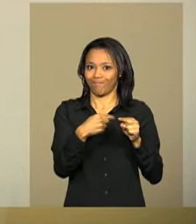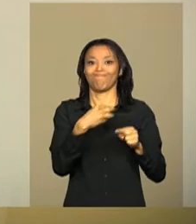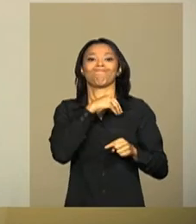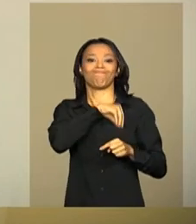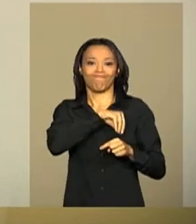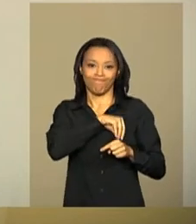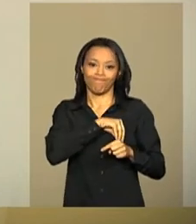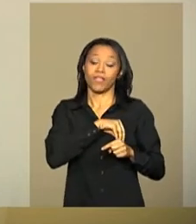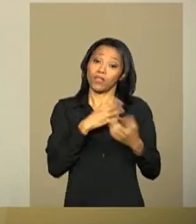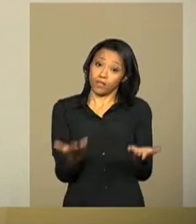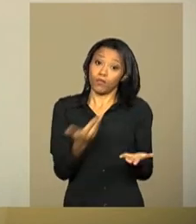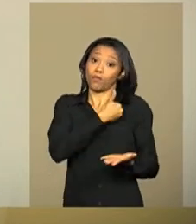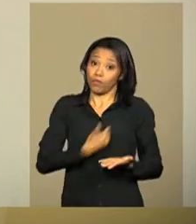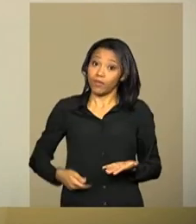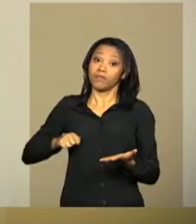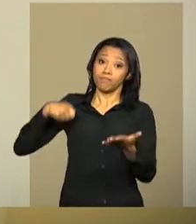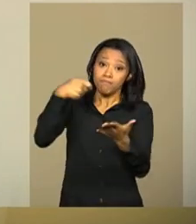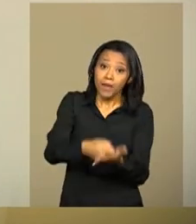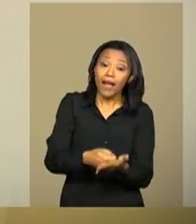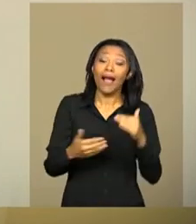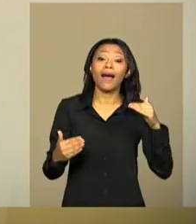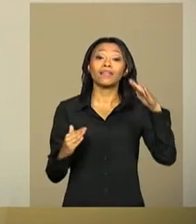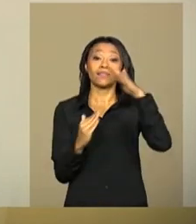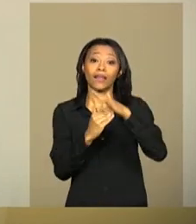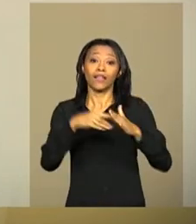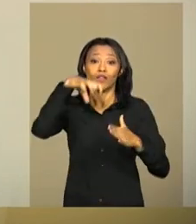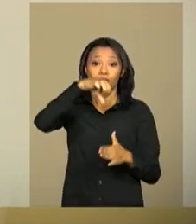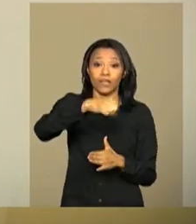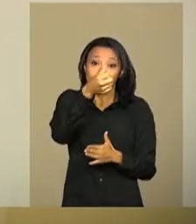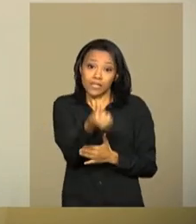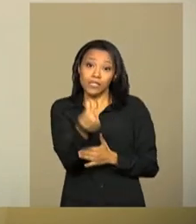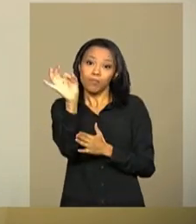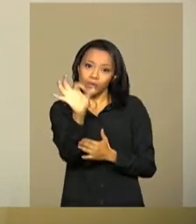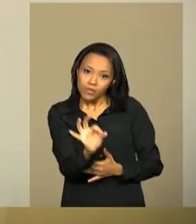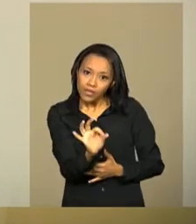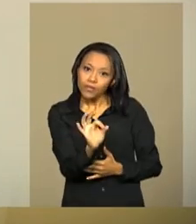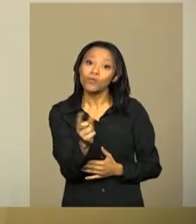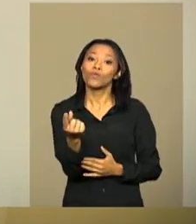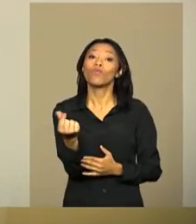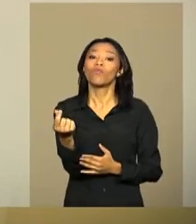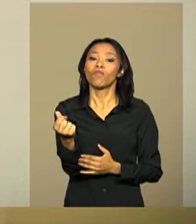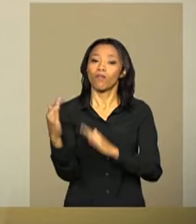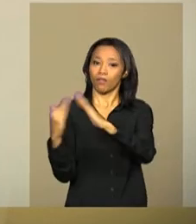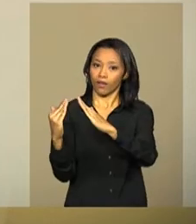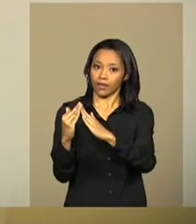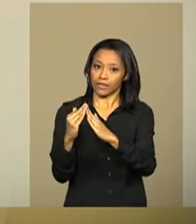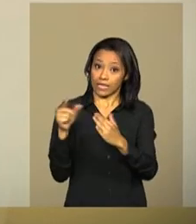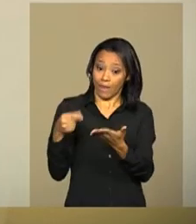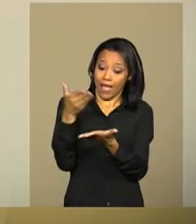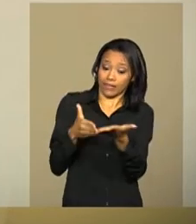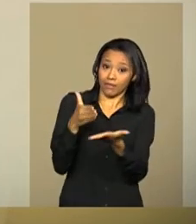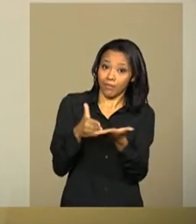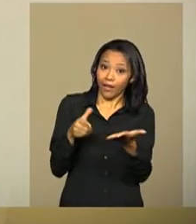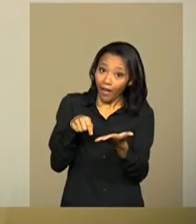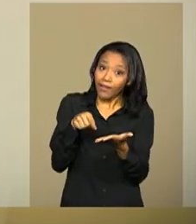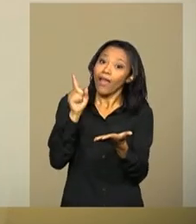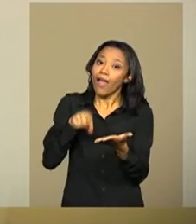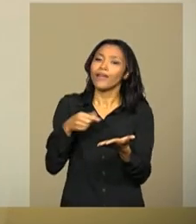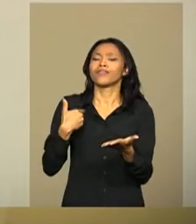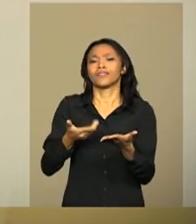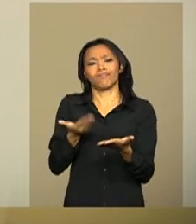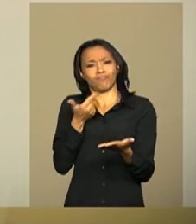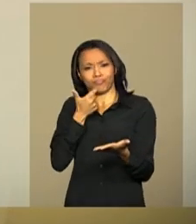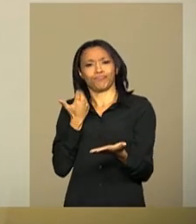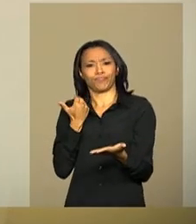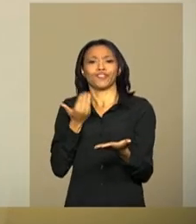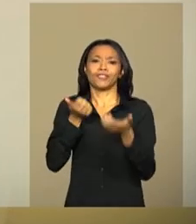família bom então o governo paga até Noventa e Seis por cento do valor do imóvel Essa parte é o que a gente falou